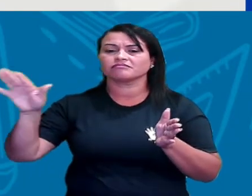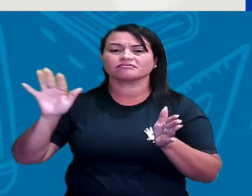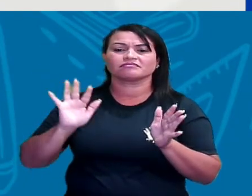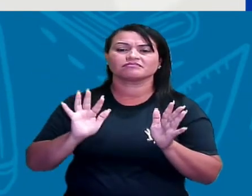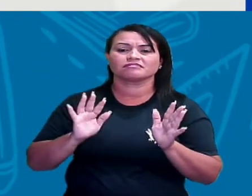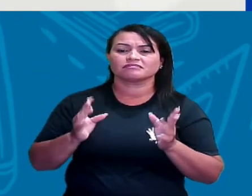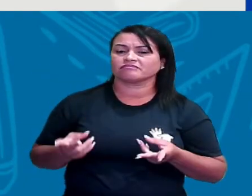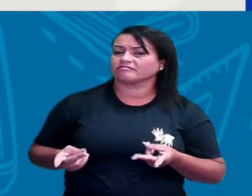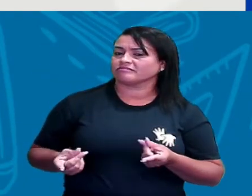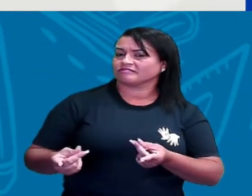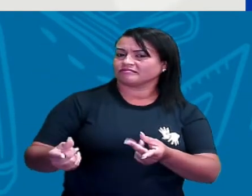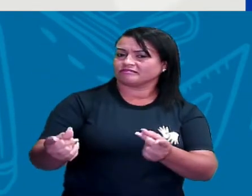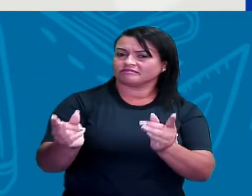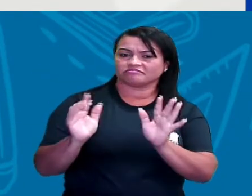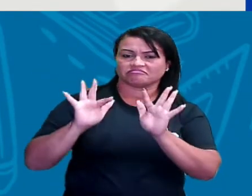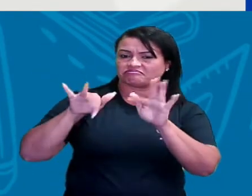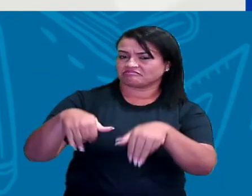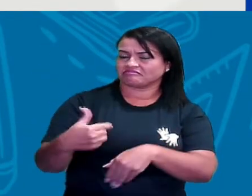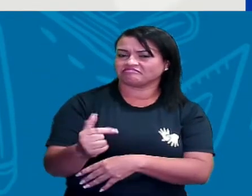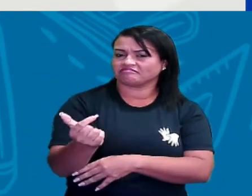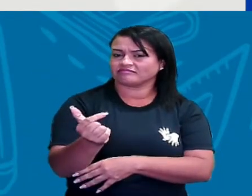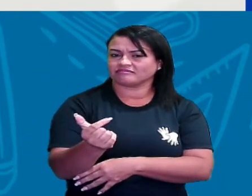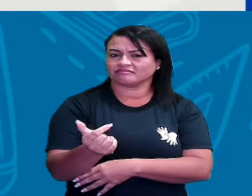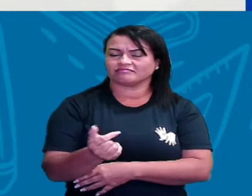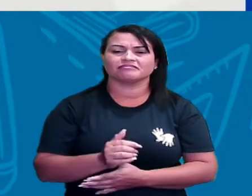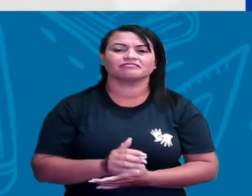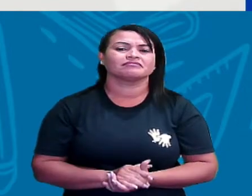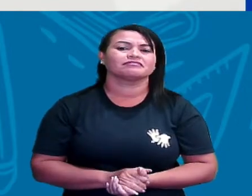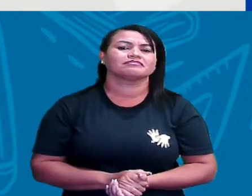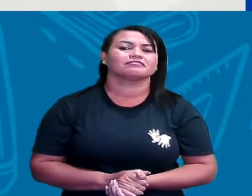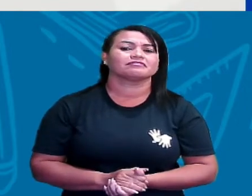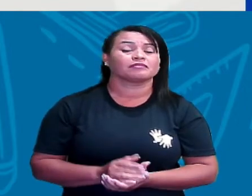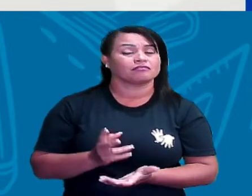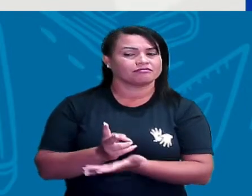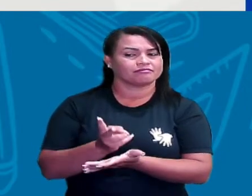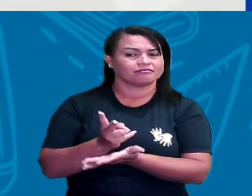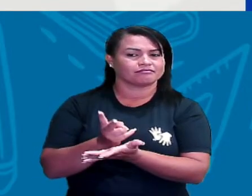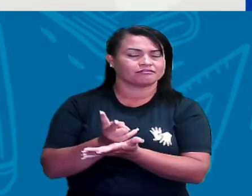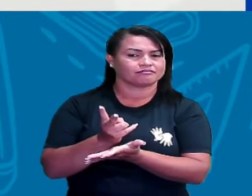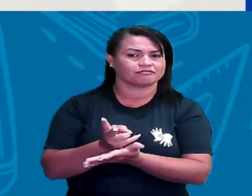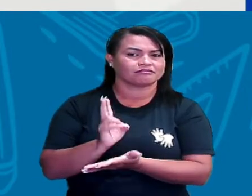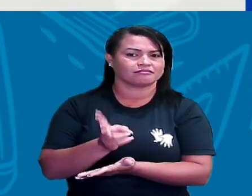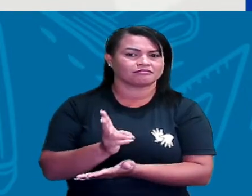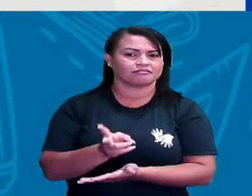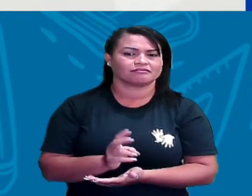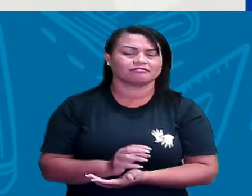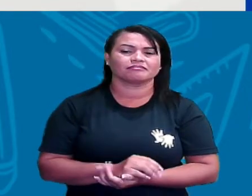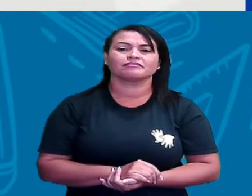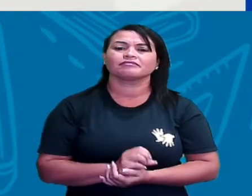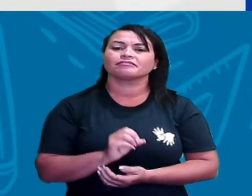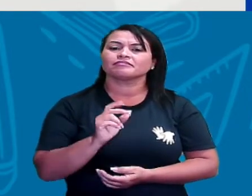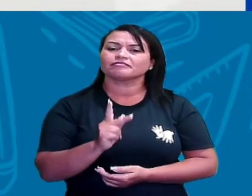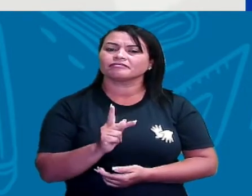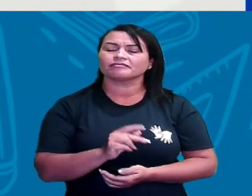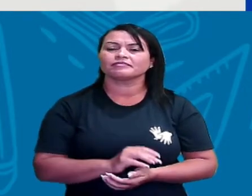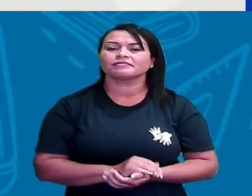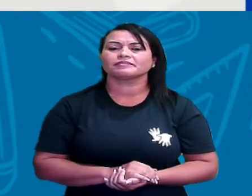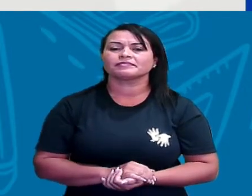É infinito, ok? Não tem fim, tá certo? Ok?